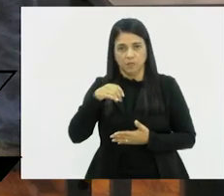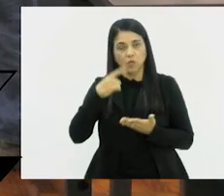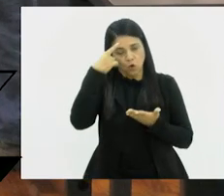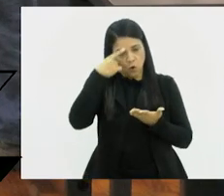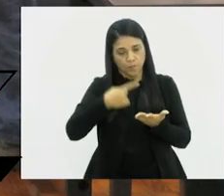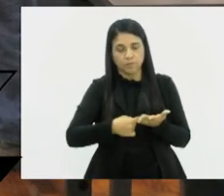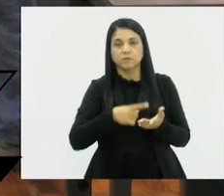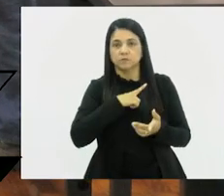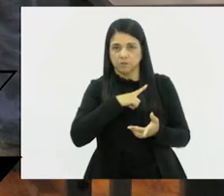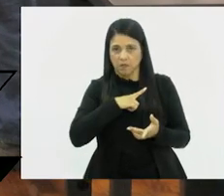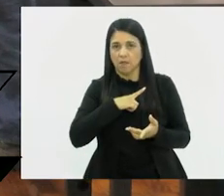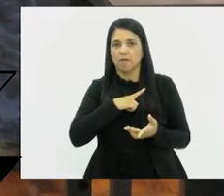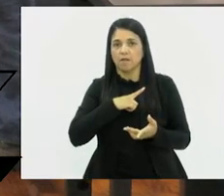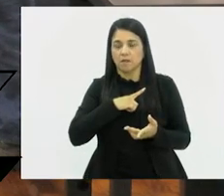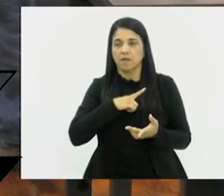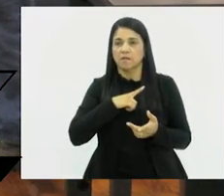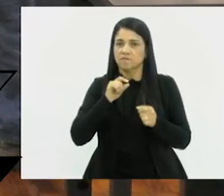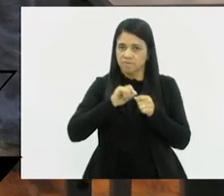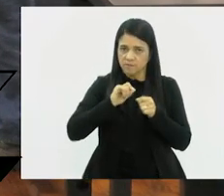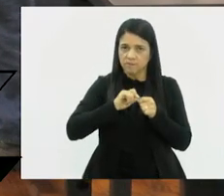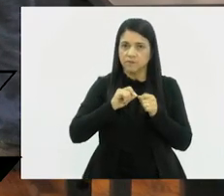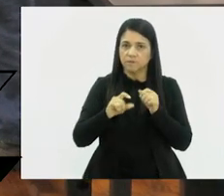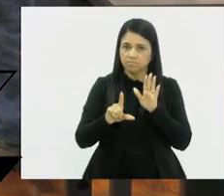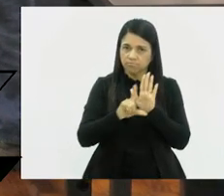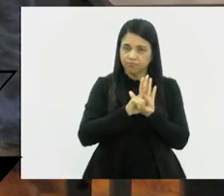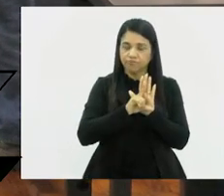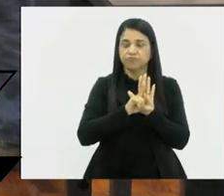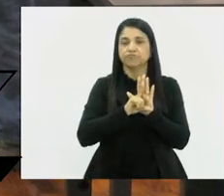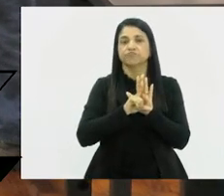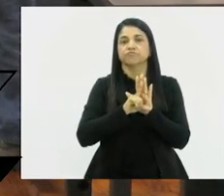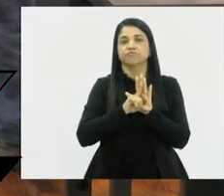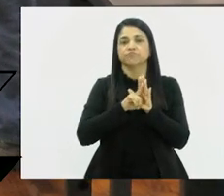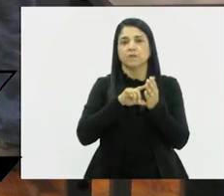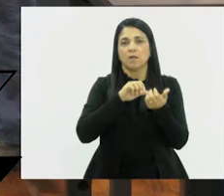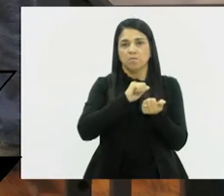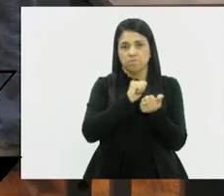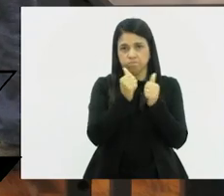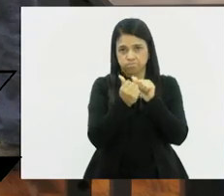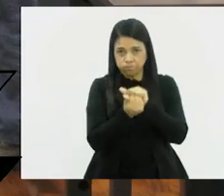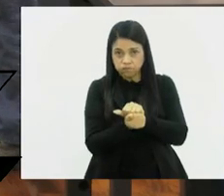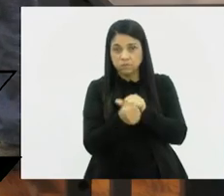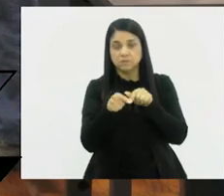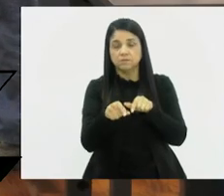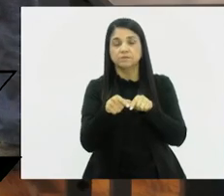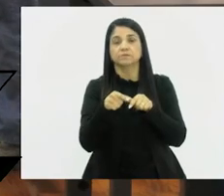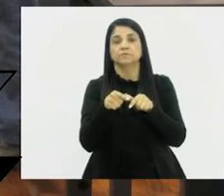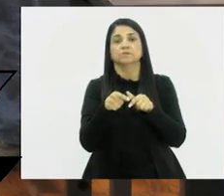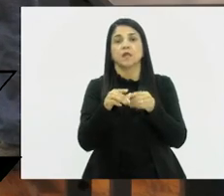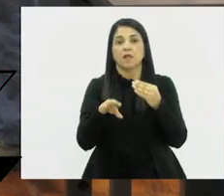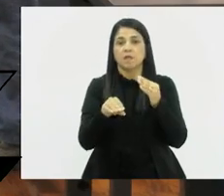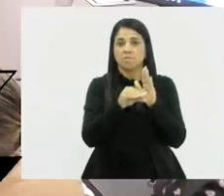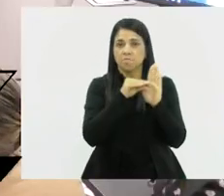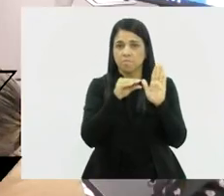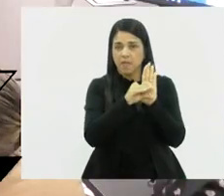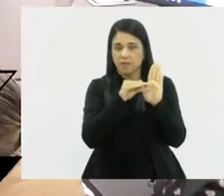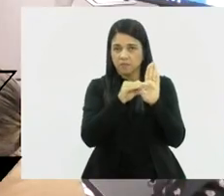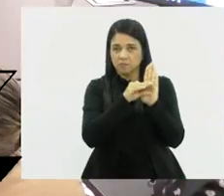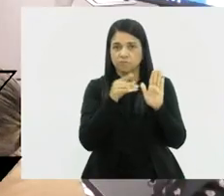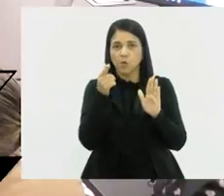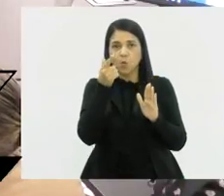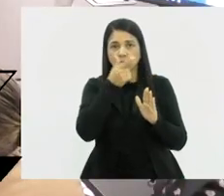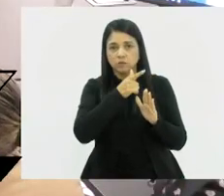quando fizermos, vamos dar publicidade a isso, e espaço por forma de emendas para que a gente possa chegar